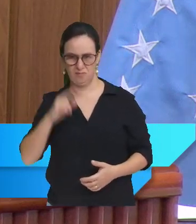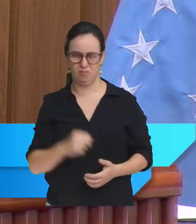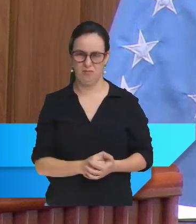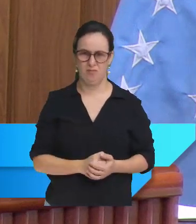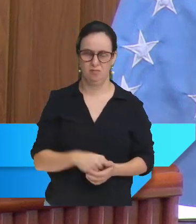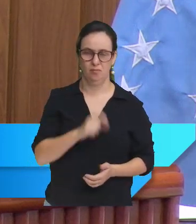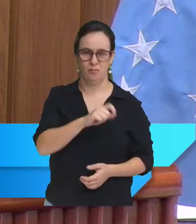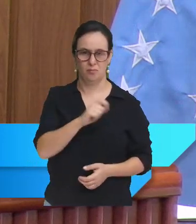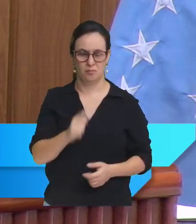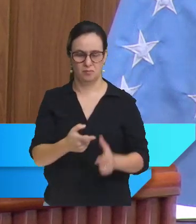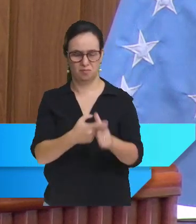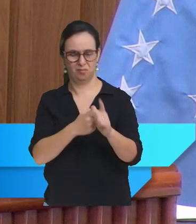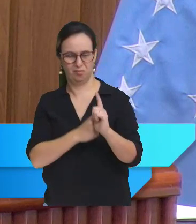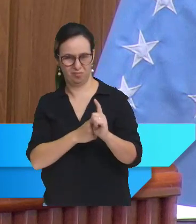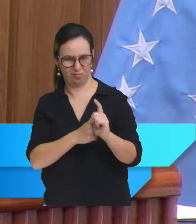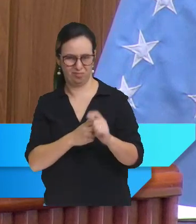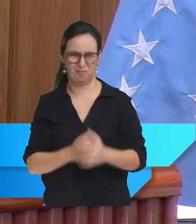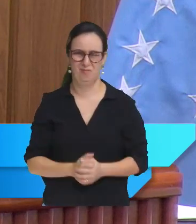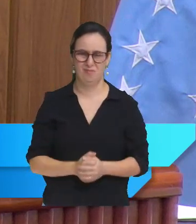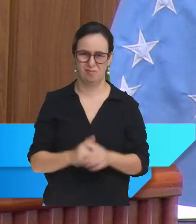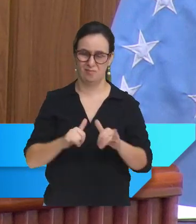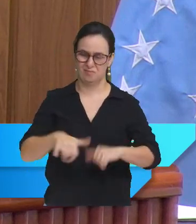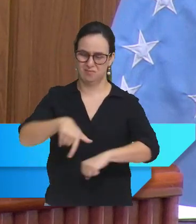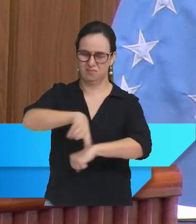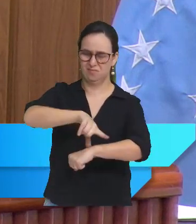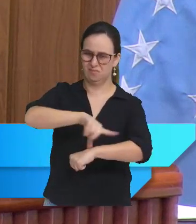CIS, ao longo do tempo, ao invés de instituir uma